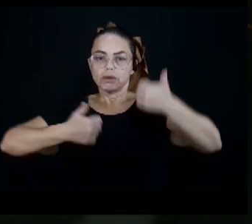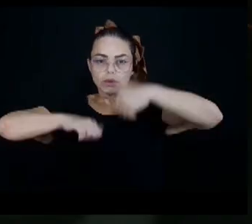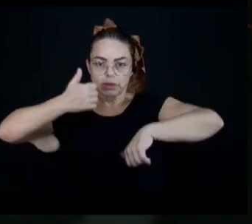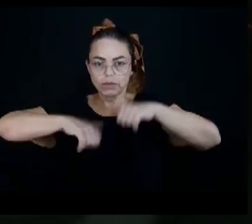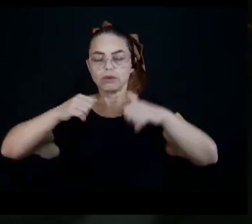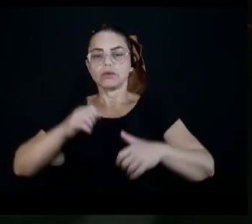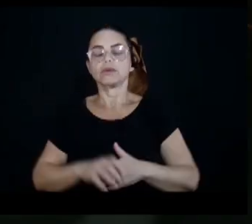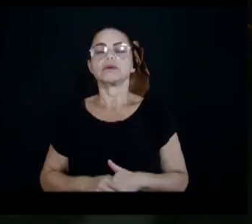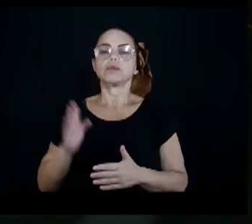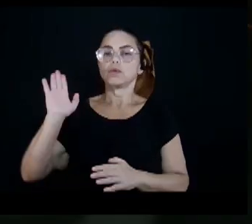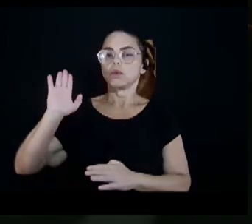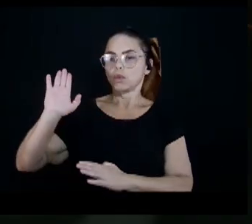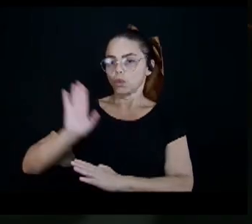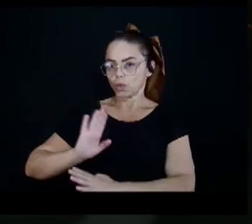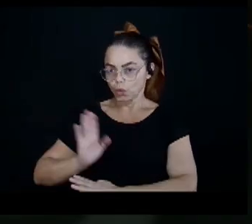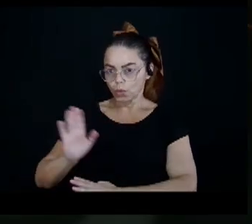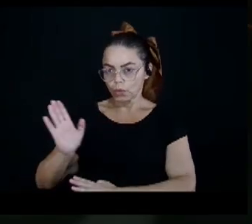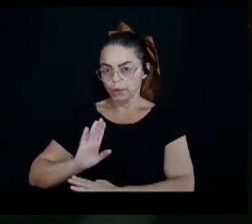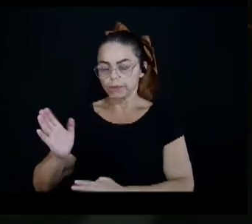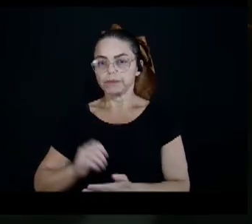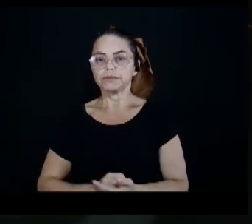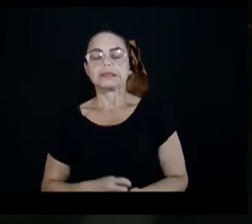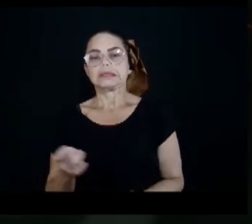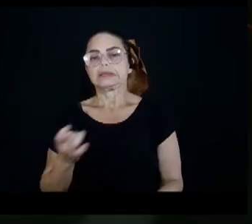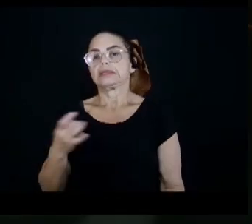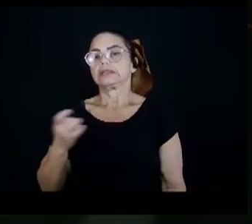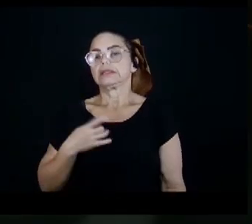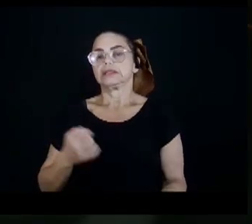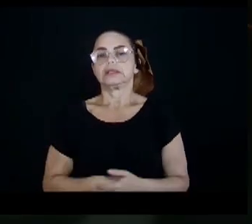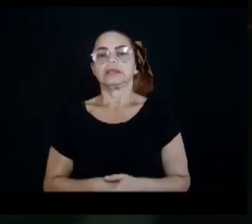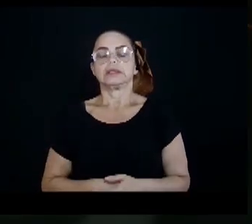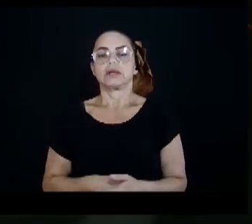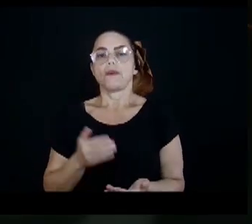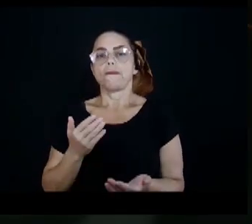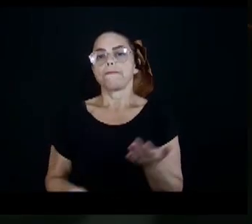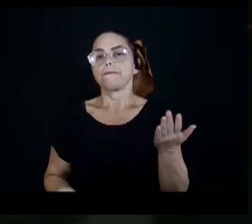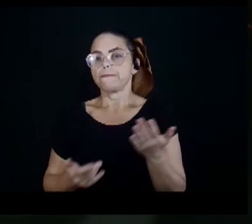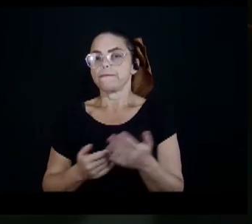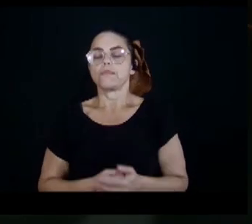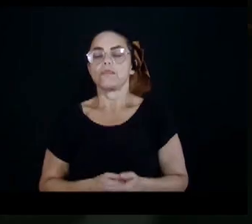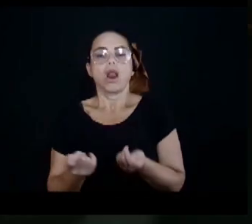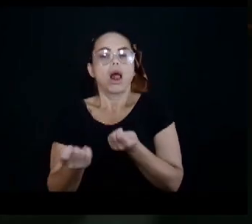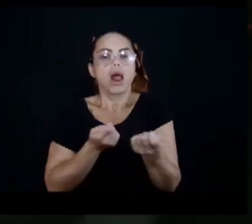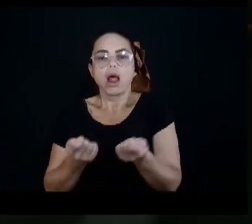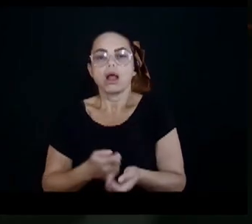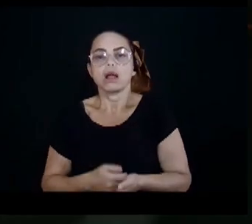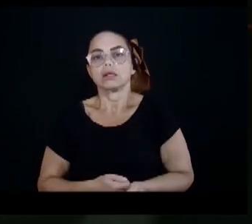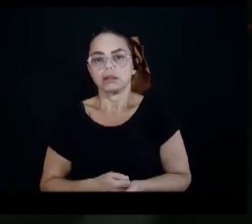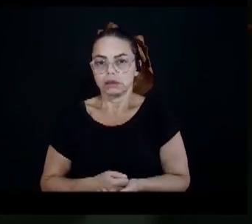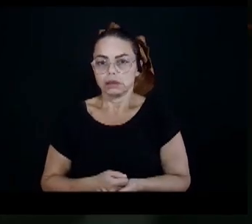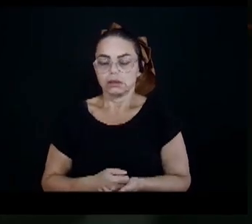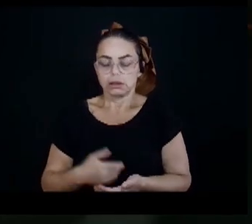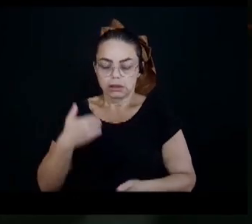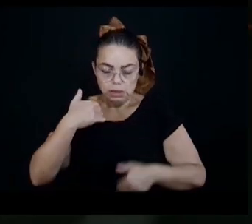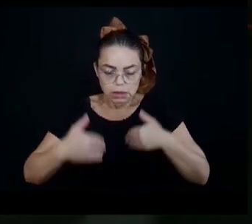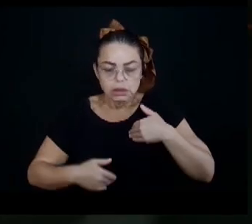biologia ou ao medo emocional de perder o controle sobre o corpo? O que